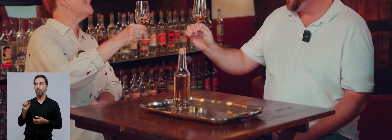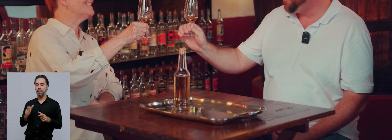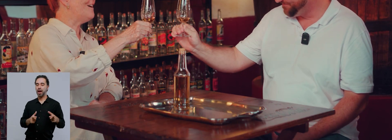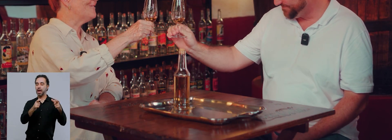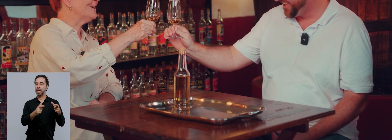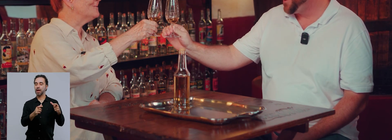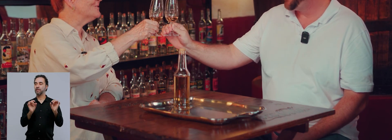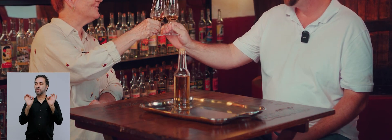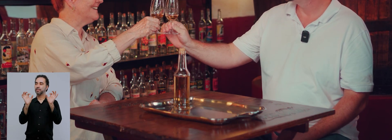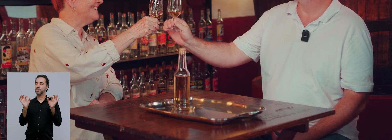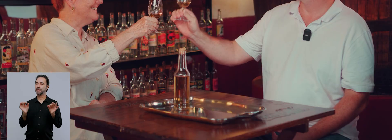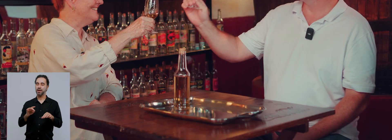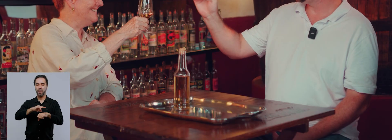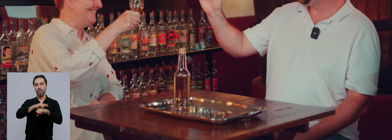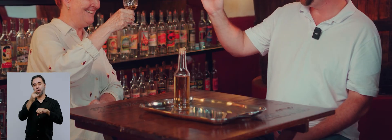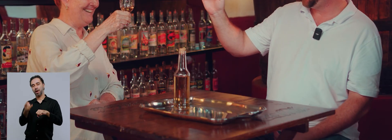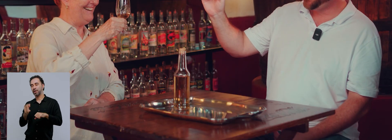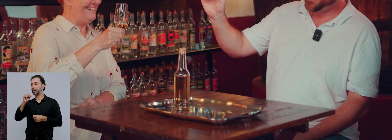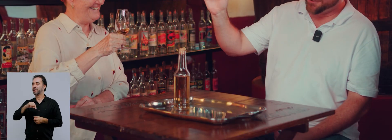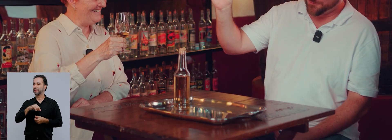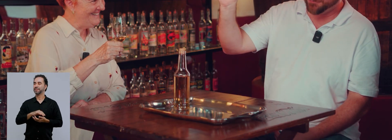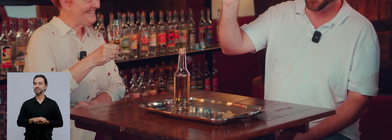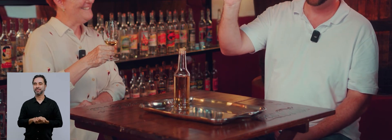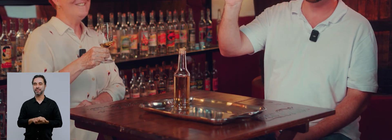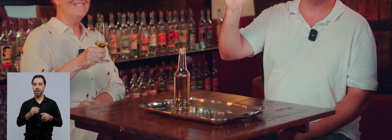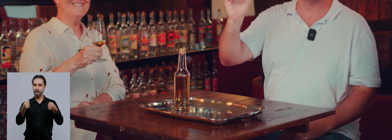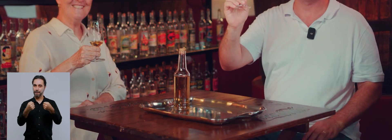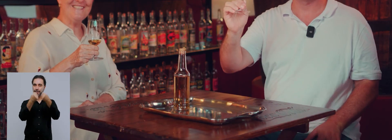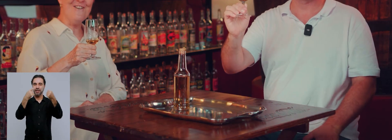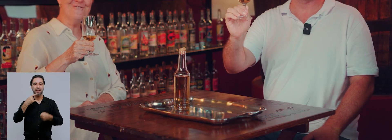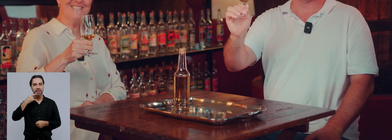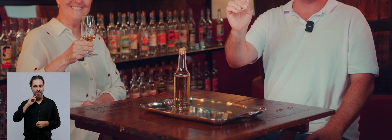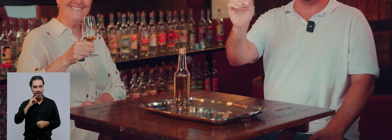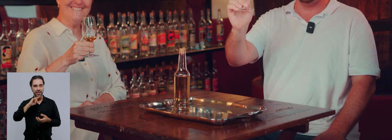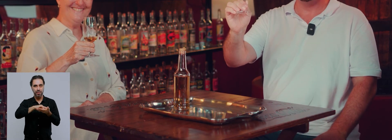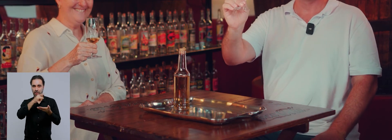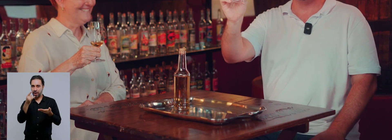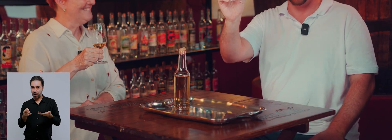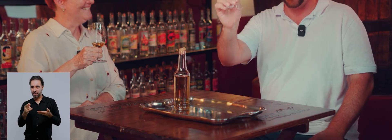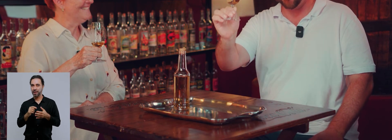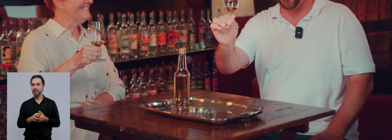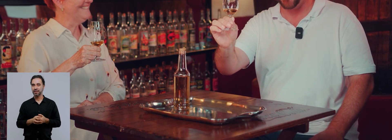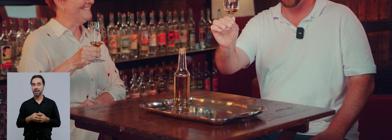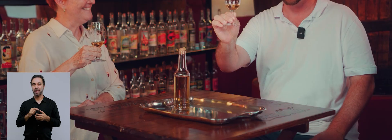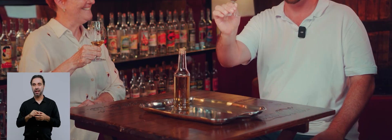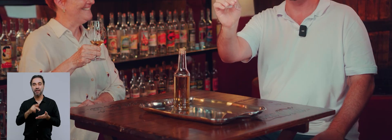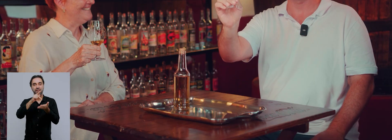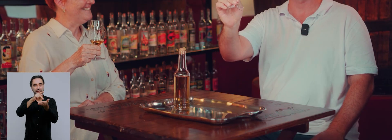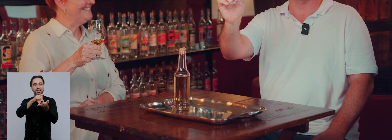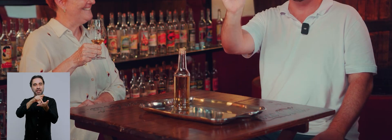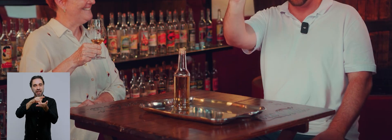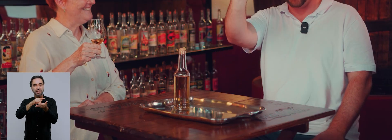reserva especial agora do Museu da Cana. Do Museu da Cana. Um brinde à cachaça do Museu da Cana. E além da verdade,